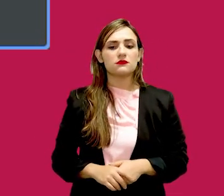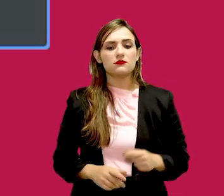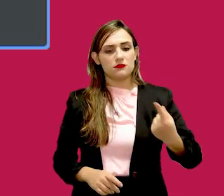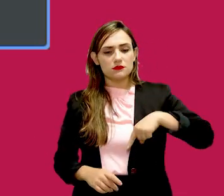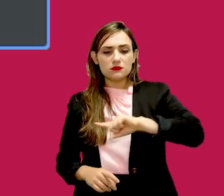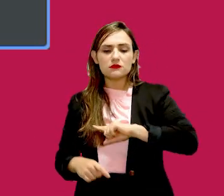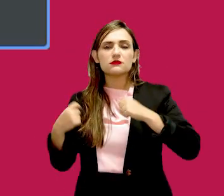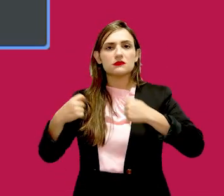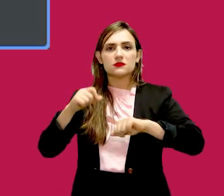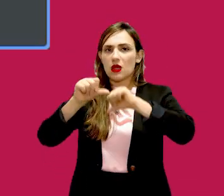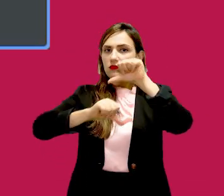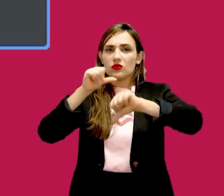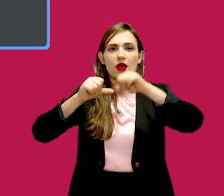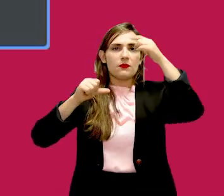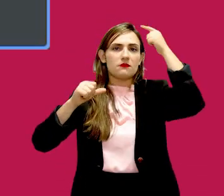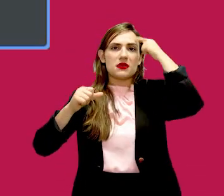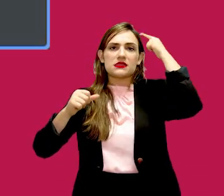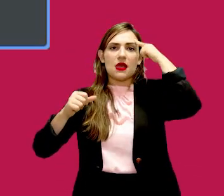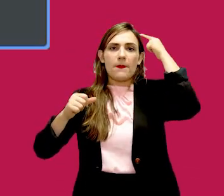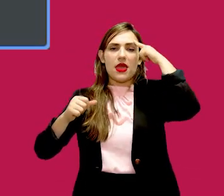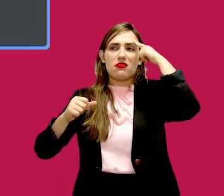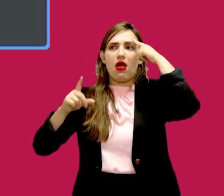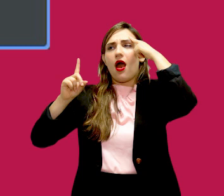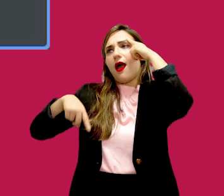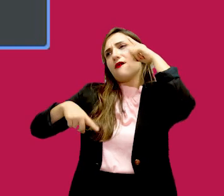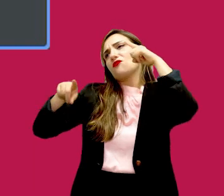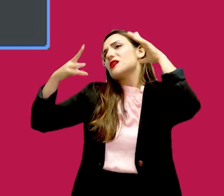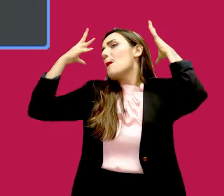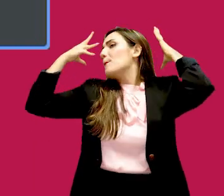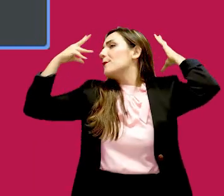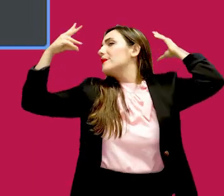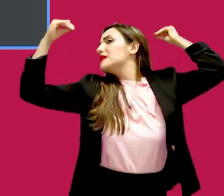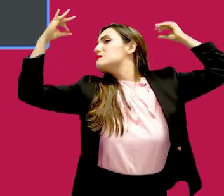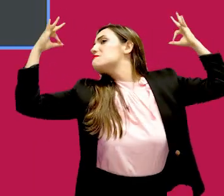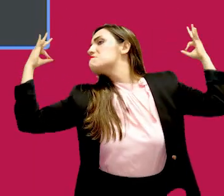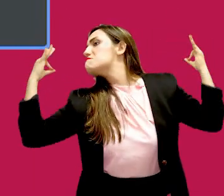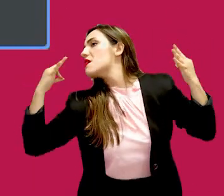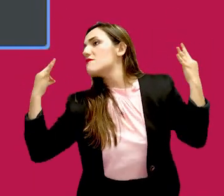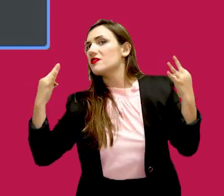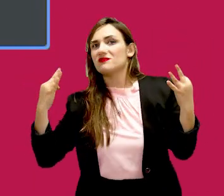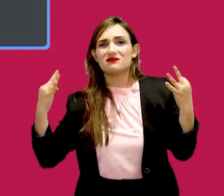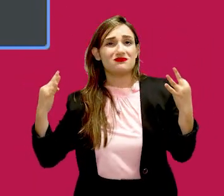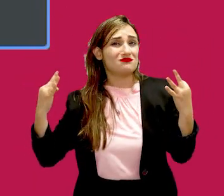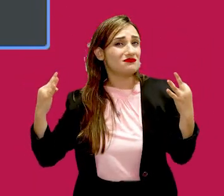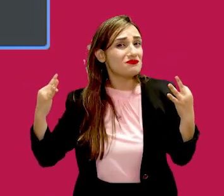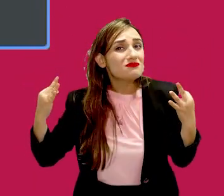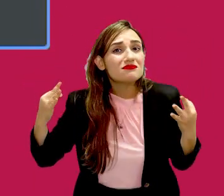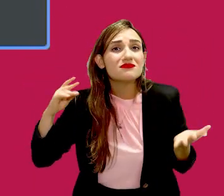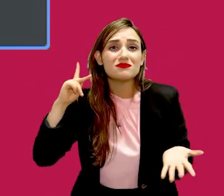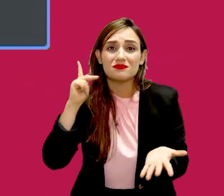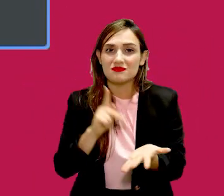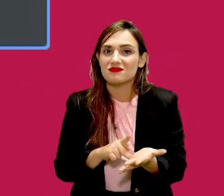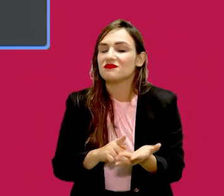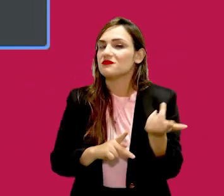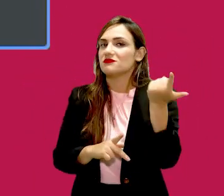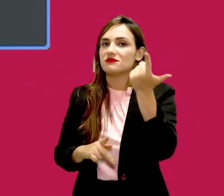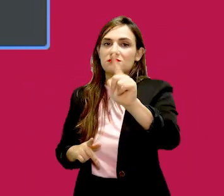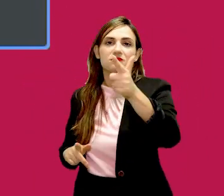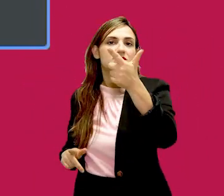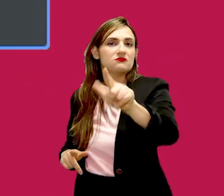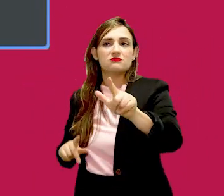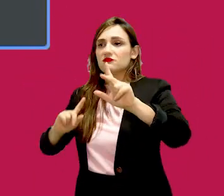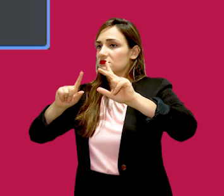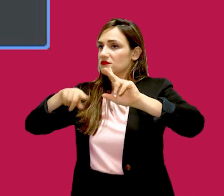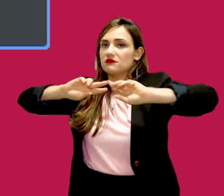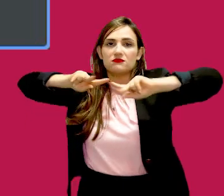precisa desmistificar aquela coisa do príncipe encantado, né? O príncipe encantado é uma coisa que está aqui na cabeça da gente, no imaginário, né? Então, nós